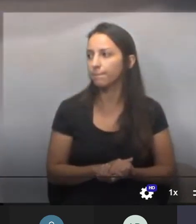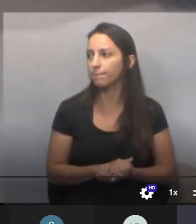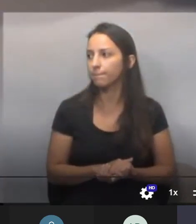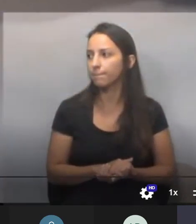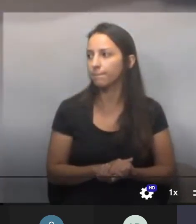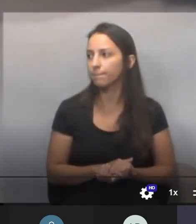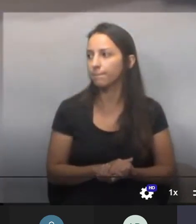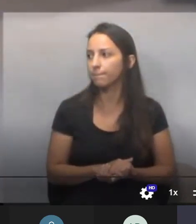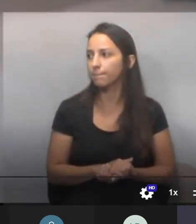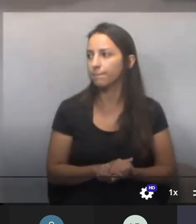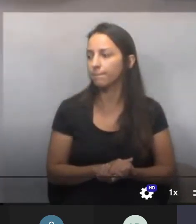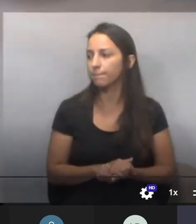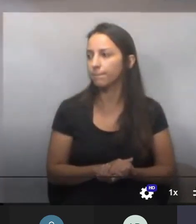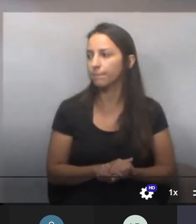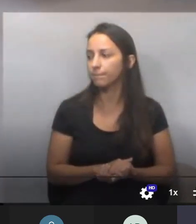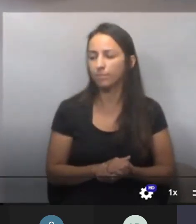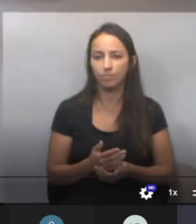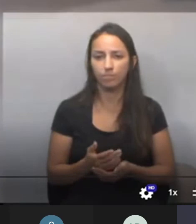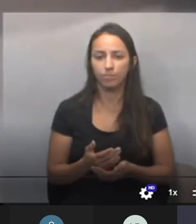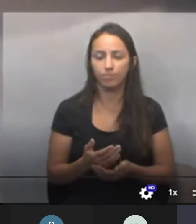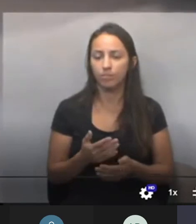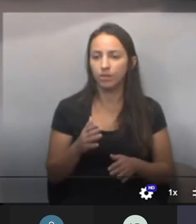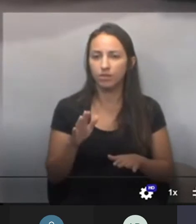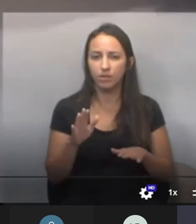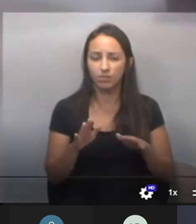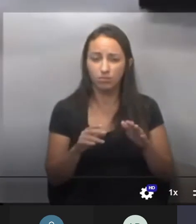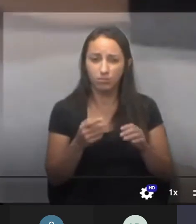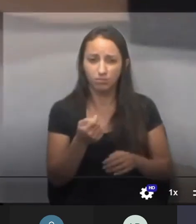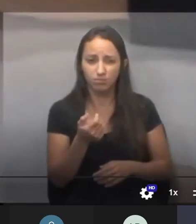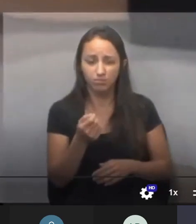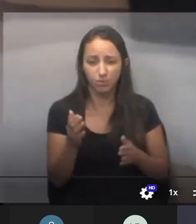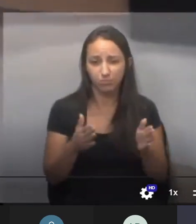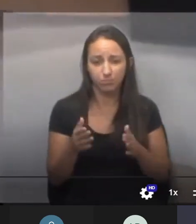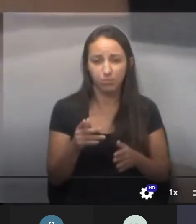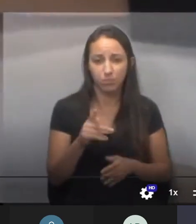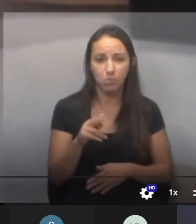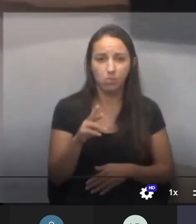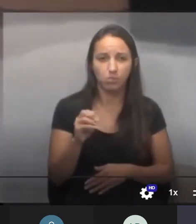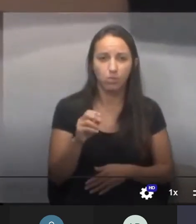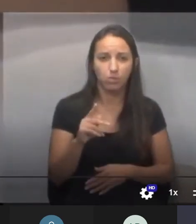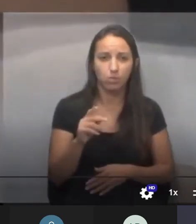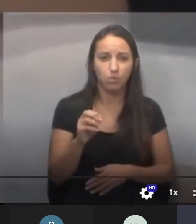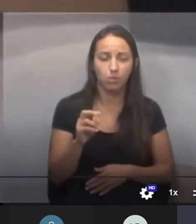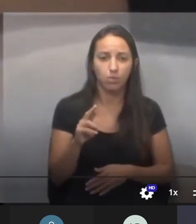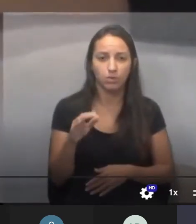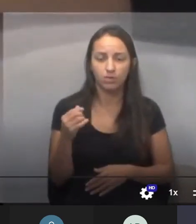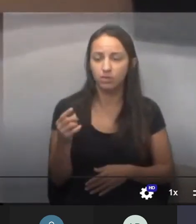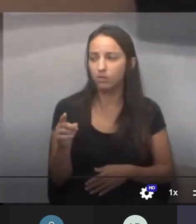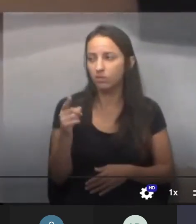Acredito que está até bem fora de proporção aqui, mas aí já posso fazer então